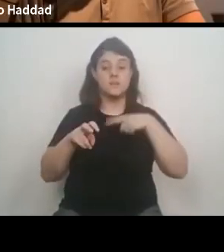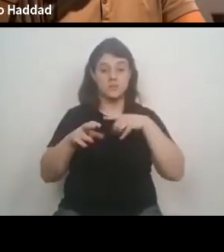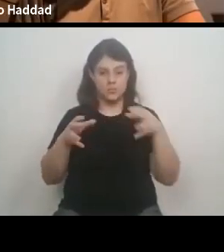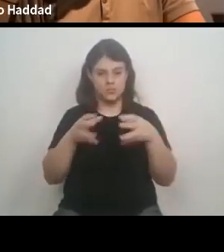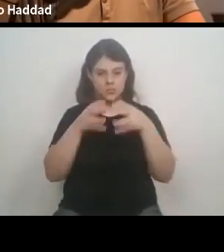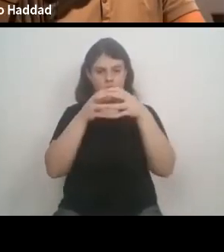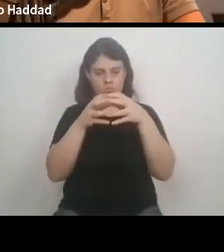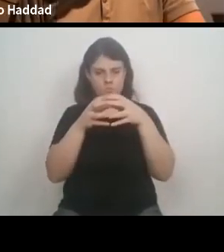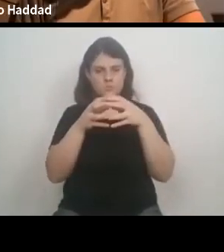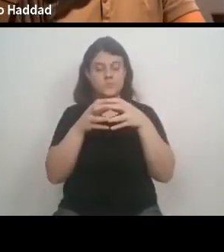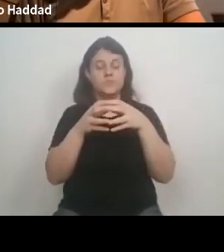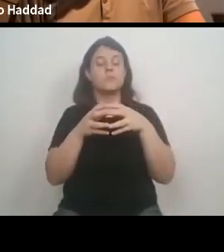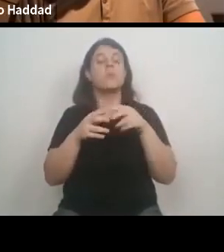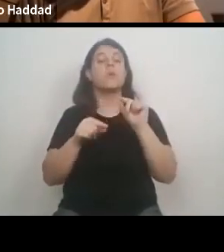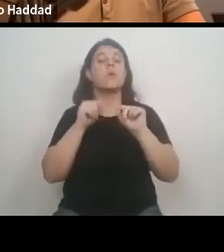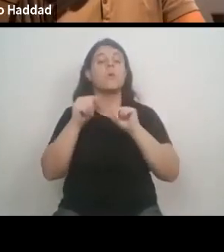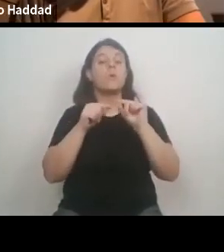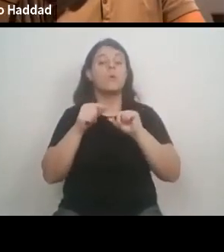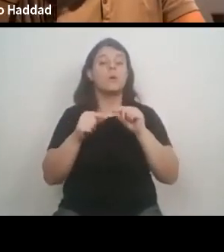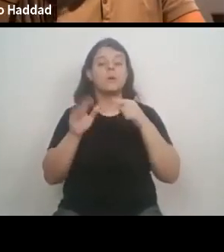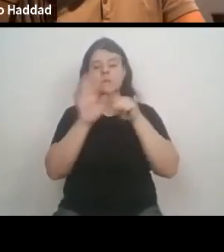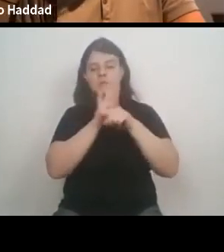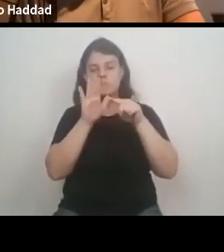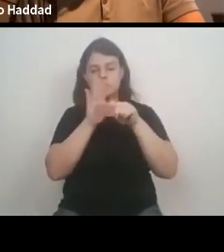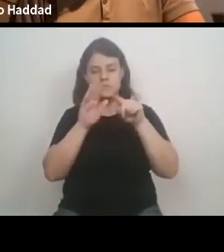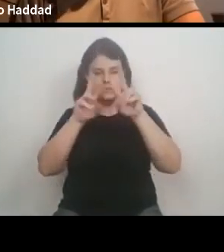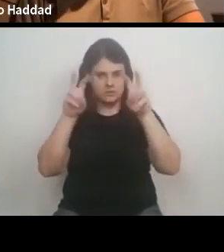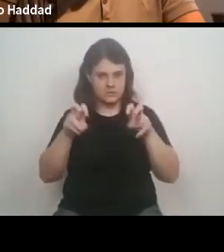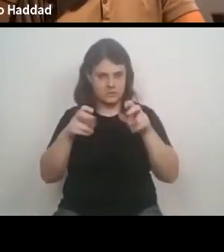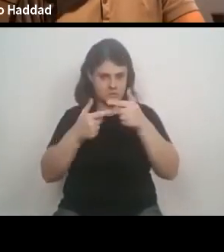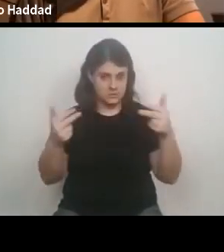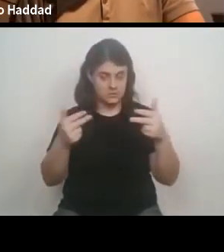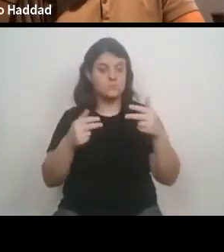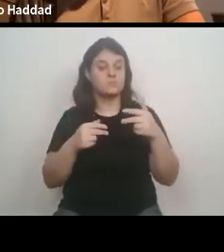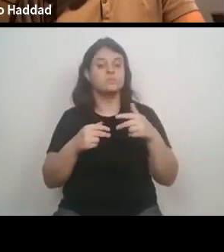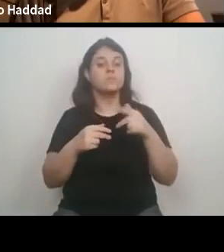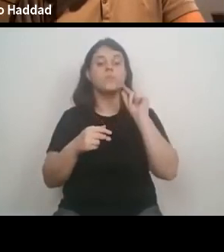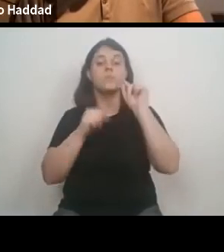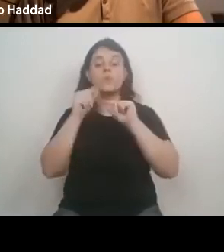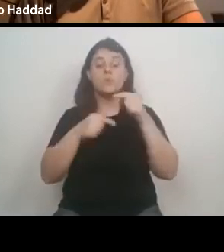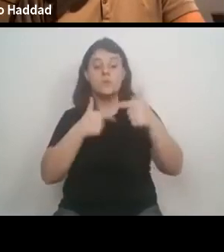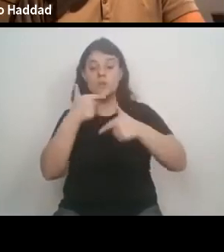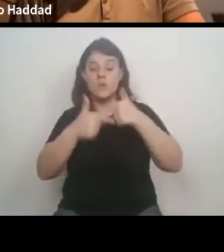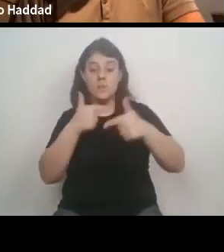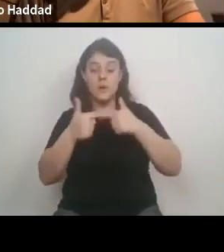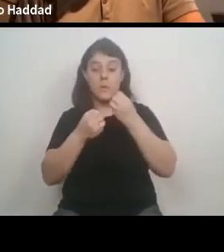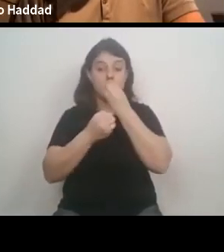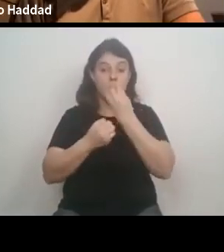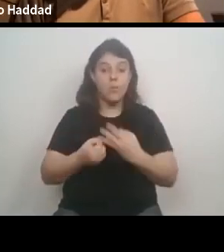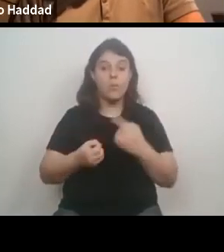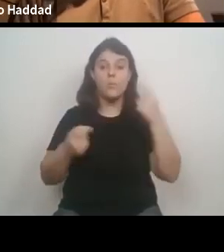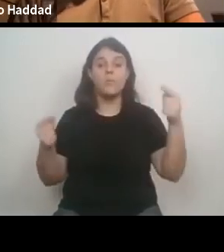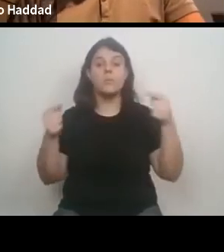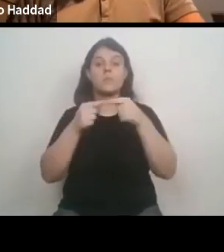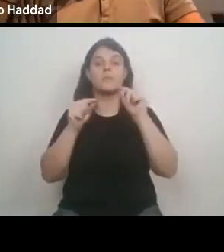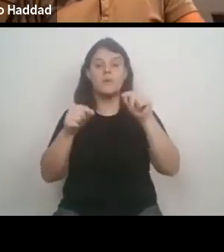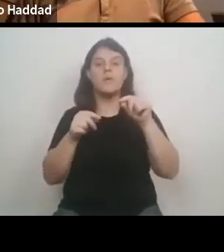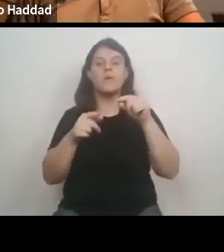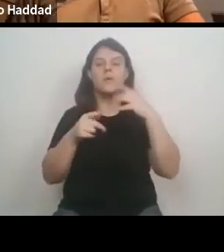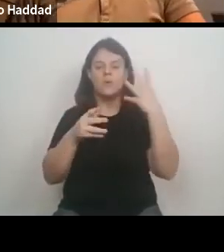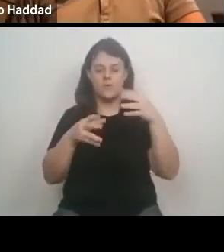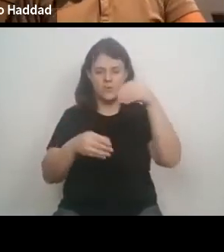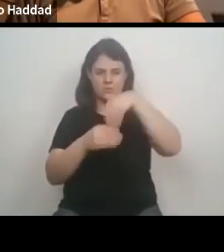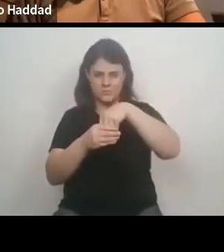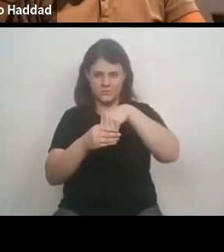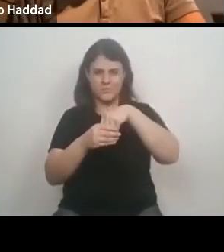muito especializada no Prerrogativas, nestas questões em especial, que pode fazer um trabalho muito bom, parecido com o que a gente fez na questão do pacote anticrime, né? São